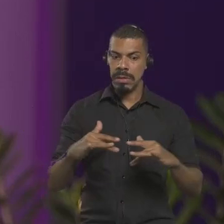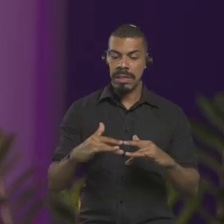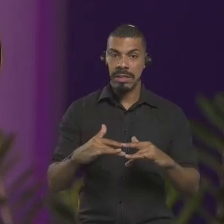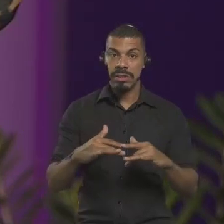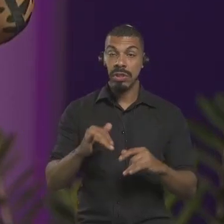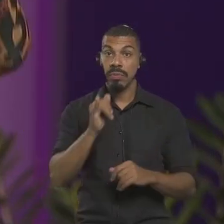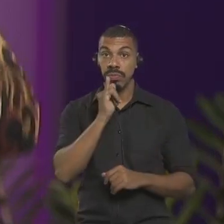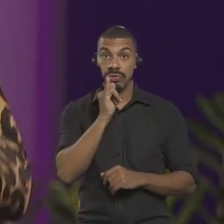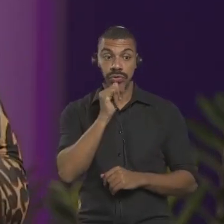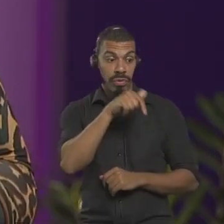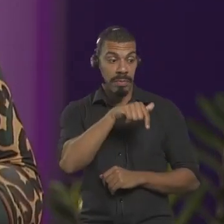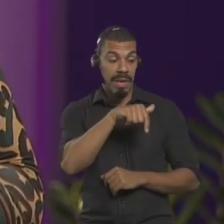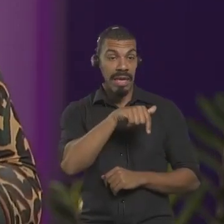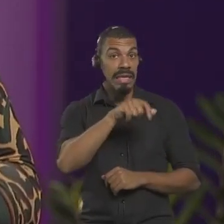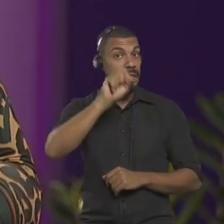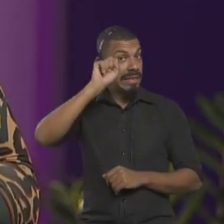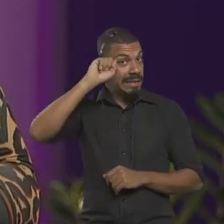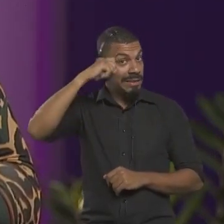São Caetano do Sul. Olha, São Caetano.